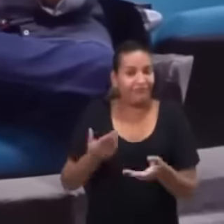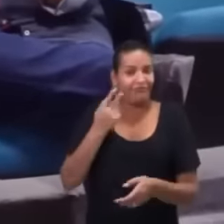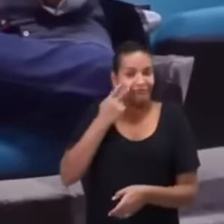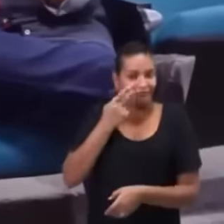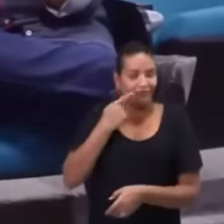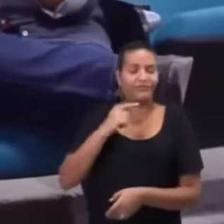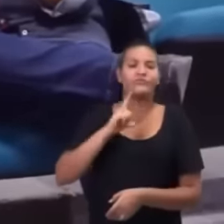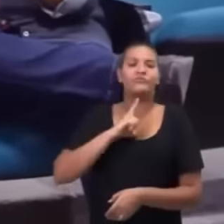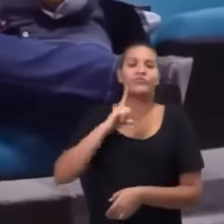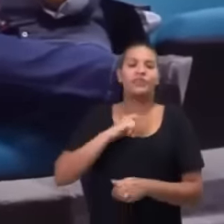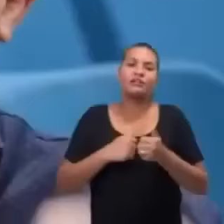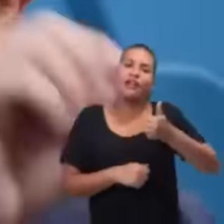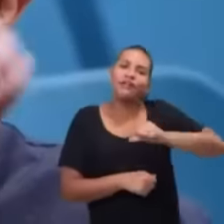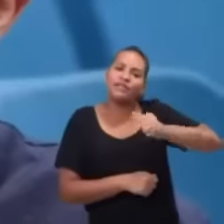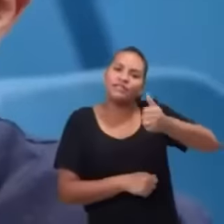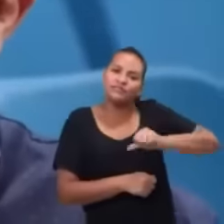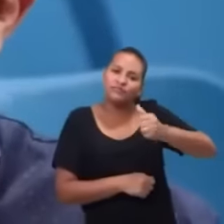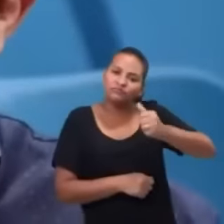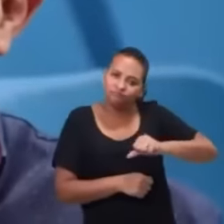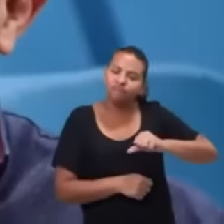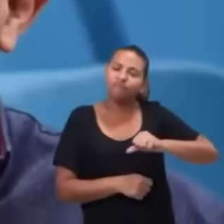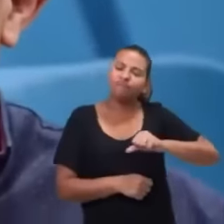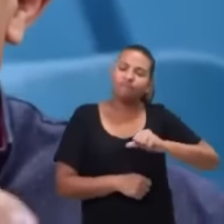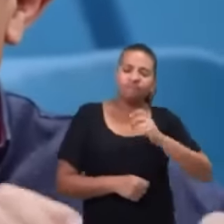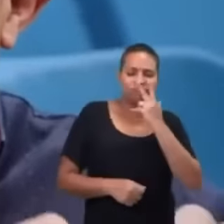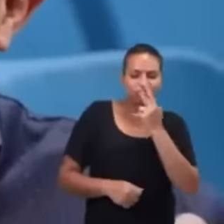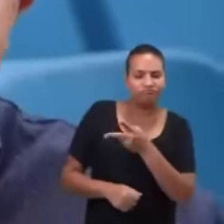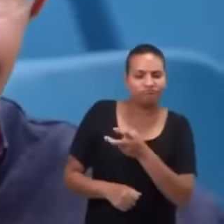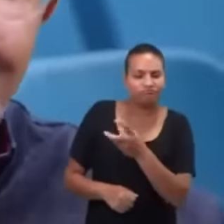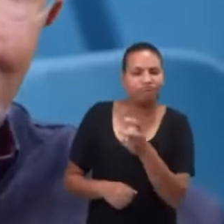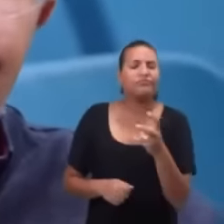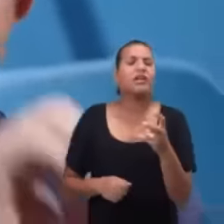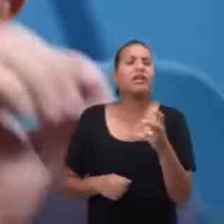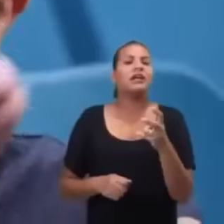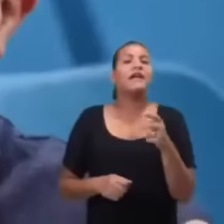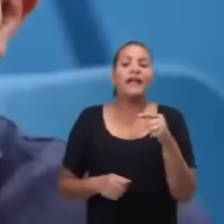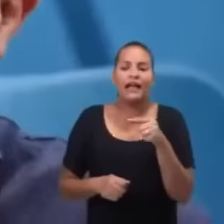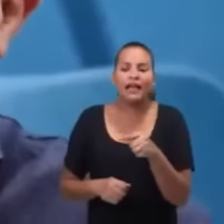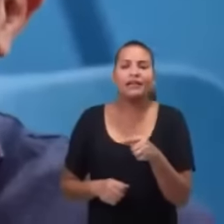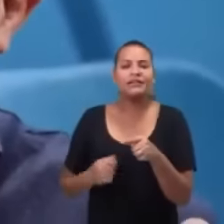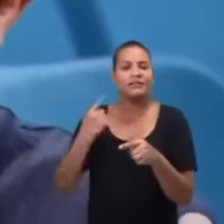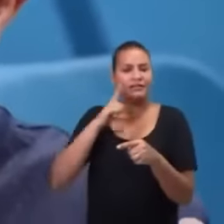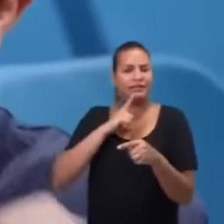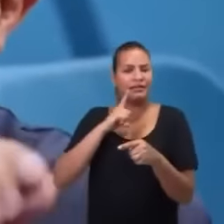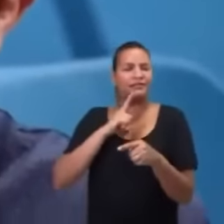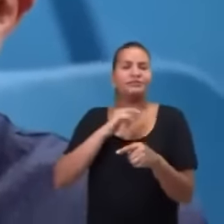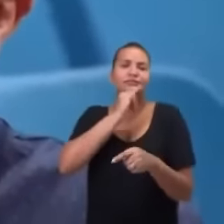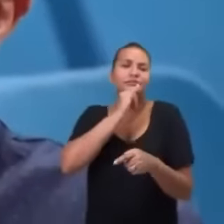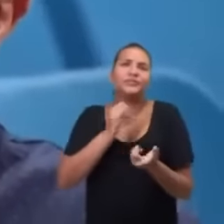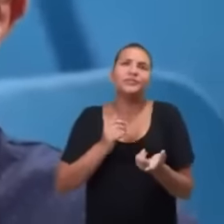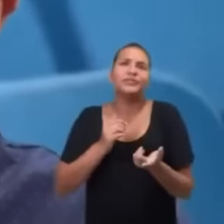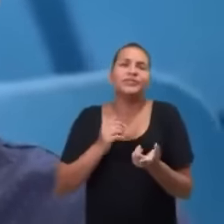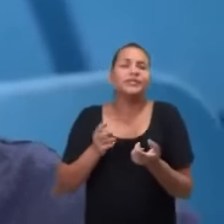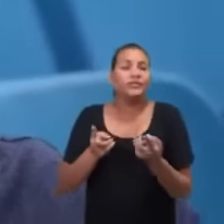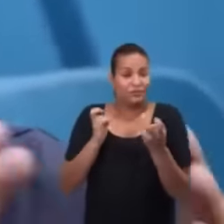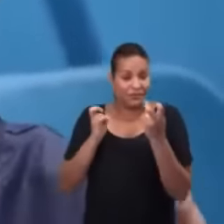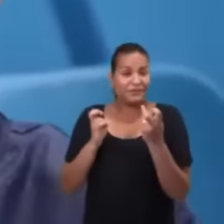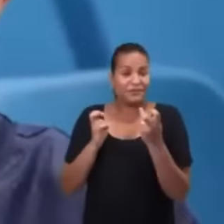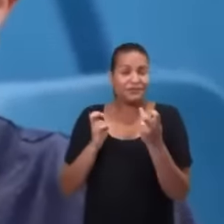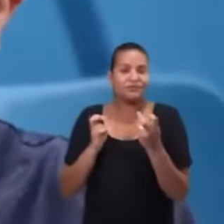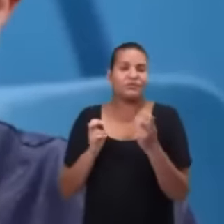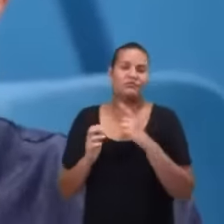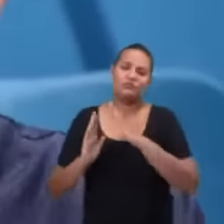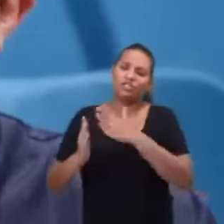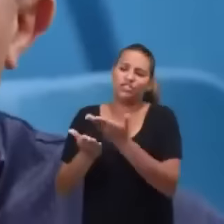a escola estava produzindo analfabetos. Então, assim, a criança passava pelo processo, né, pela escola, mas não